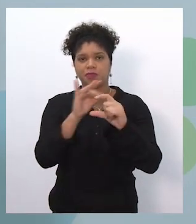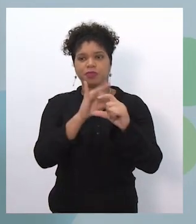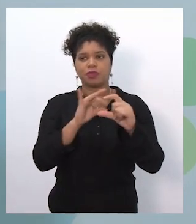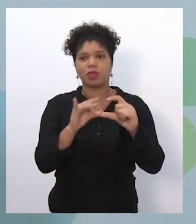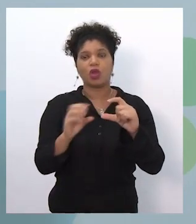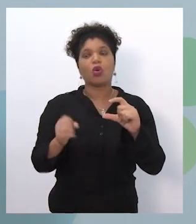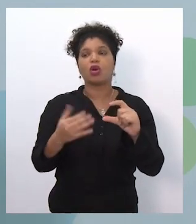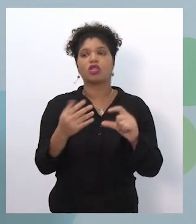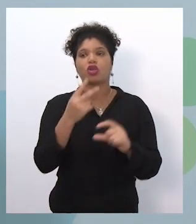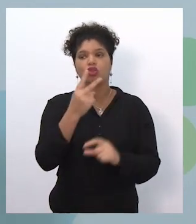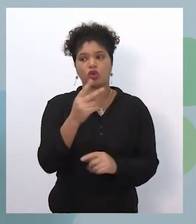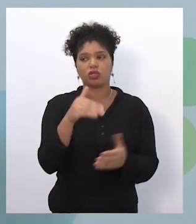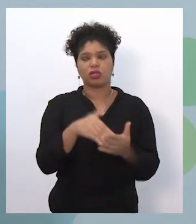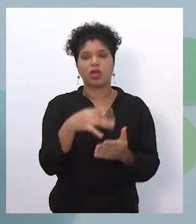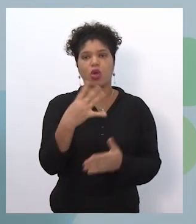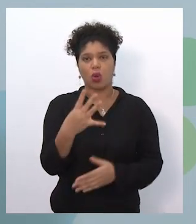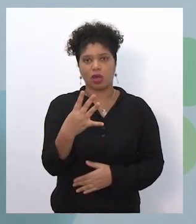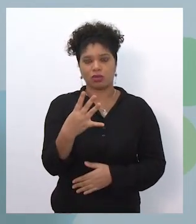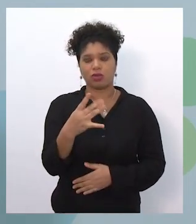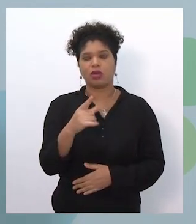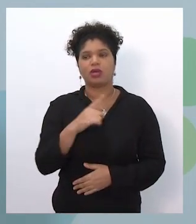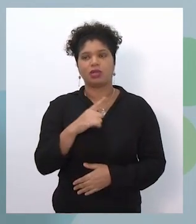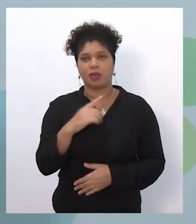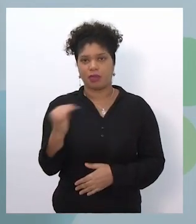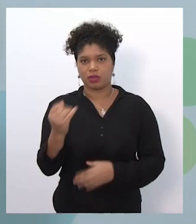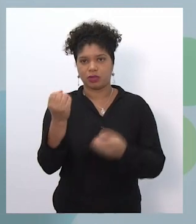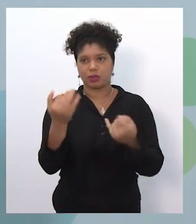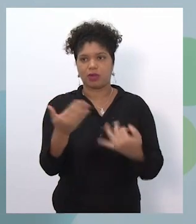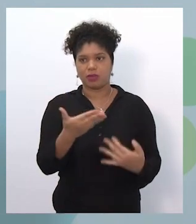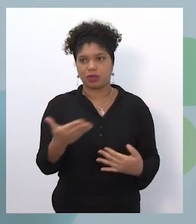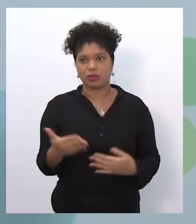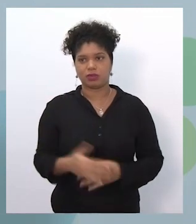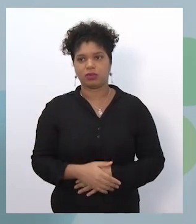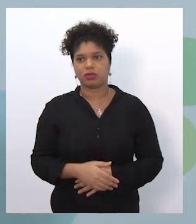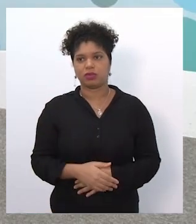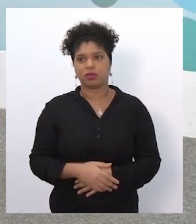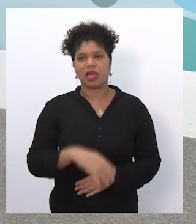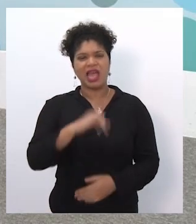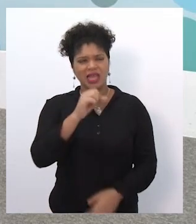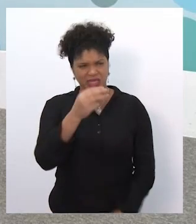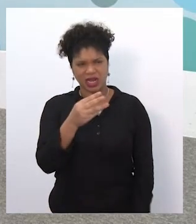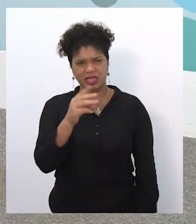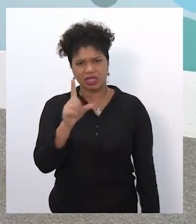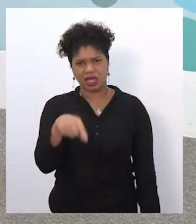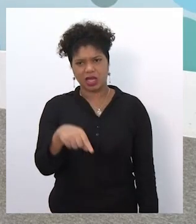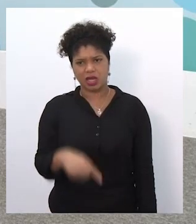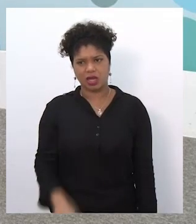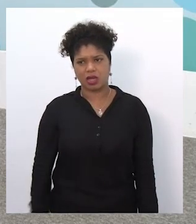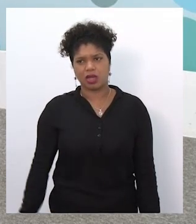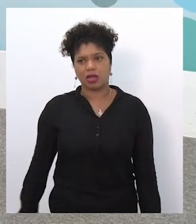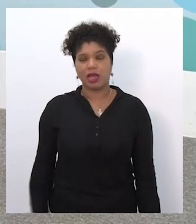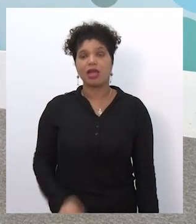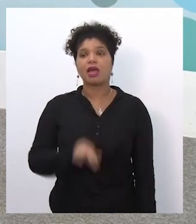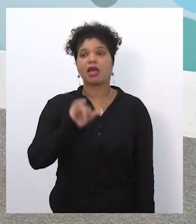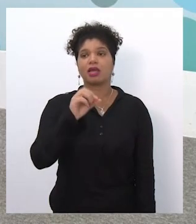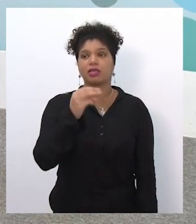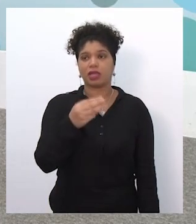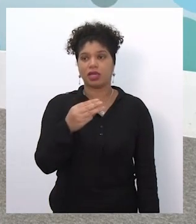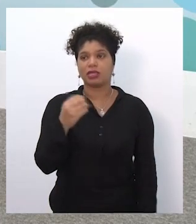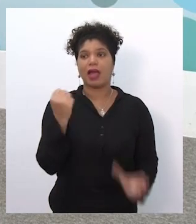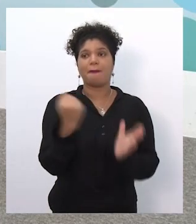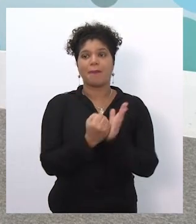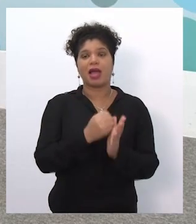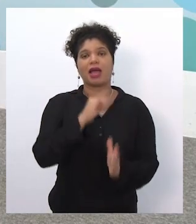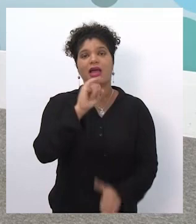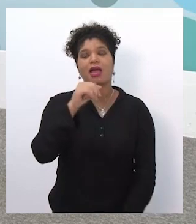núcleos, tá? Então, é importante falar isso. Já o i3 que você fala é a especificação. Não, o i3 é a marca da Intel, né,